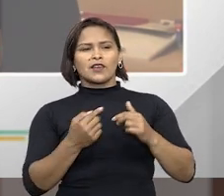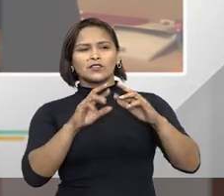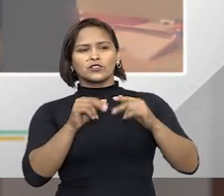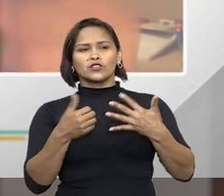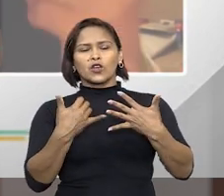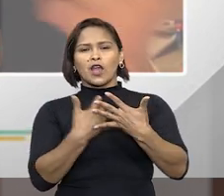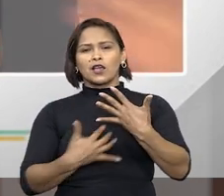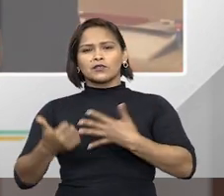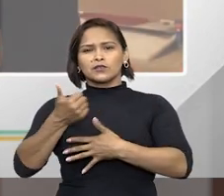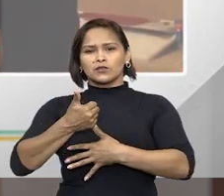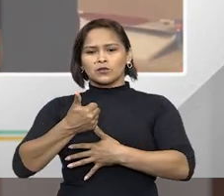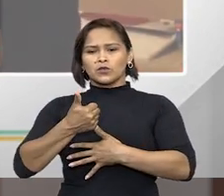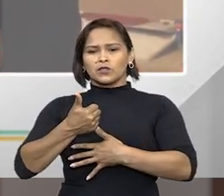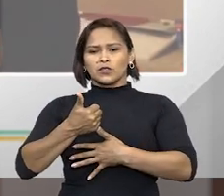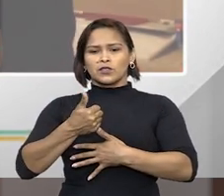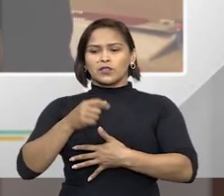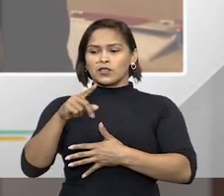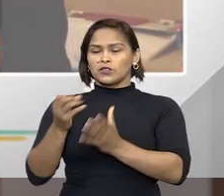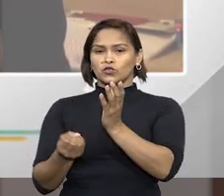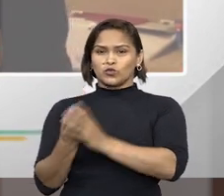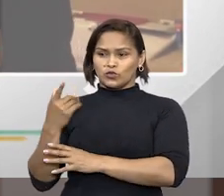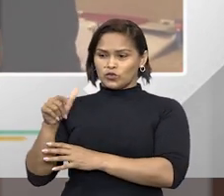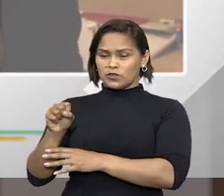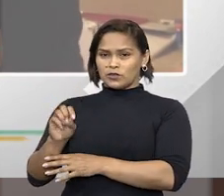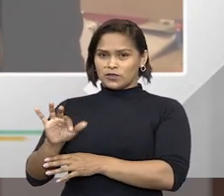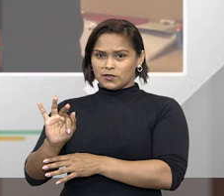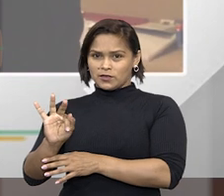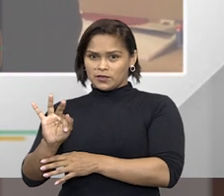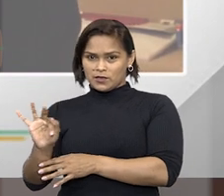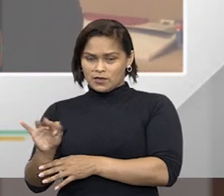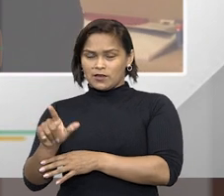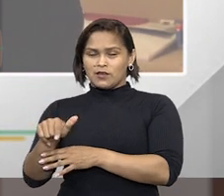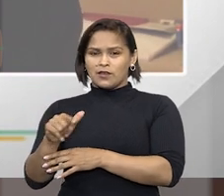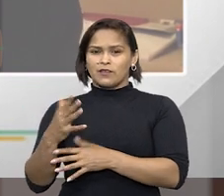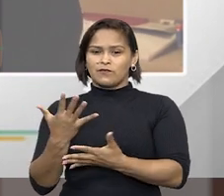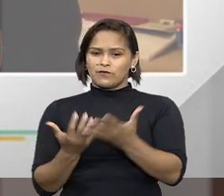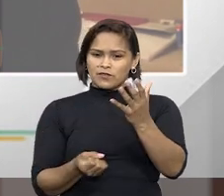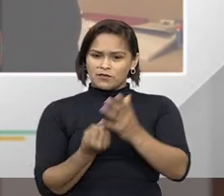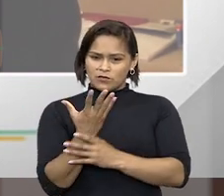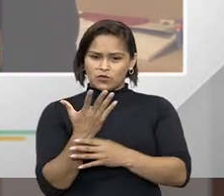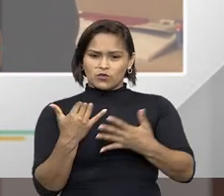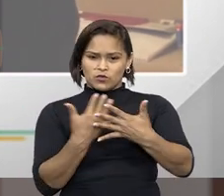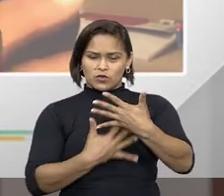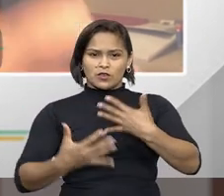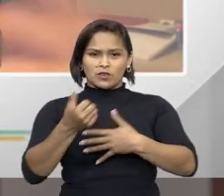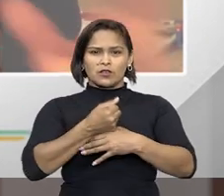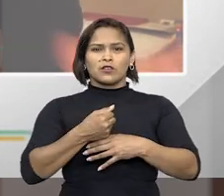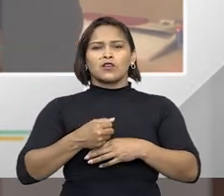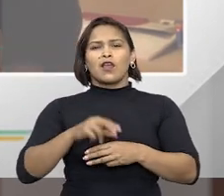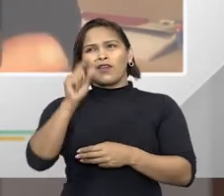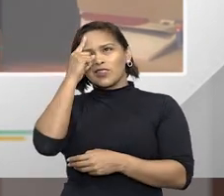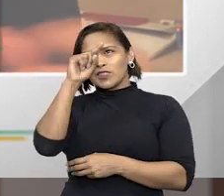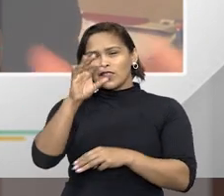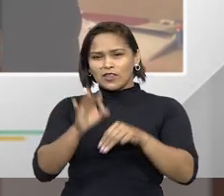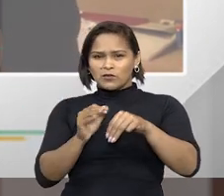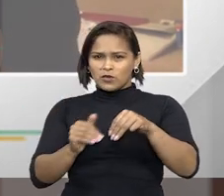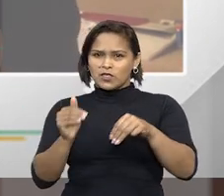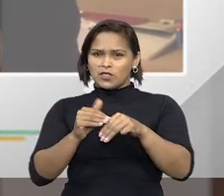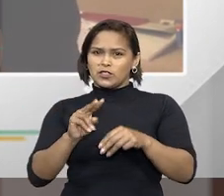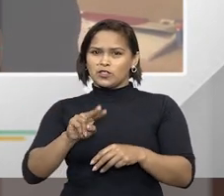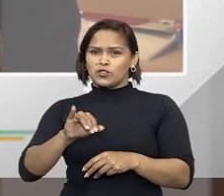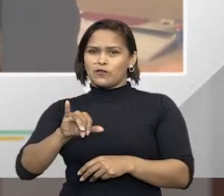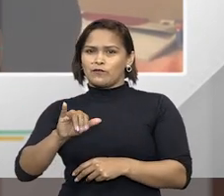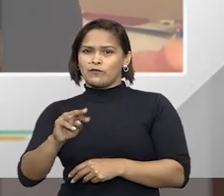Né, nasceu do Supremo, originariamente, da ideia do ministro Vitor Nunes Leal. O Supremo começou a aplicar a sua súmula,